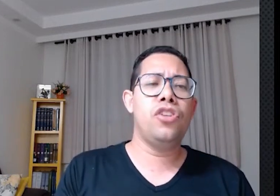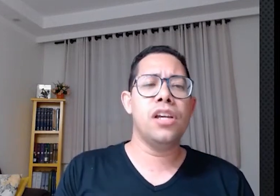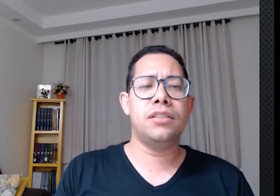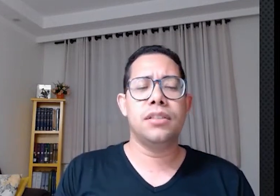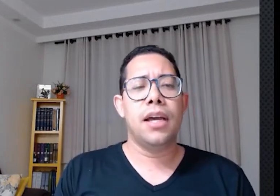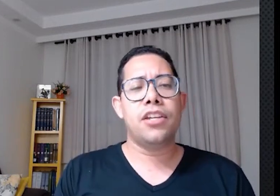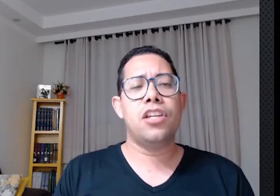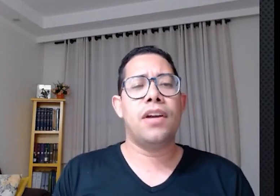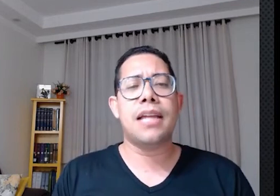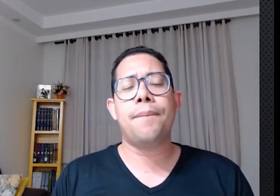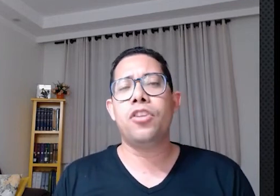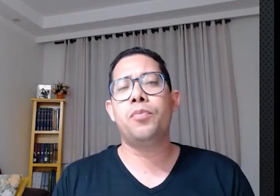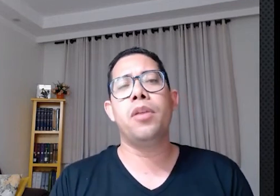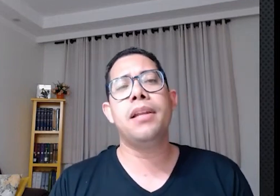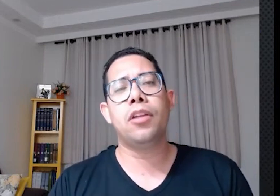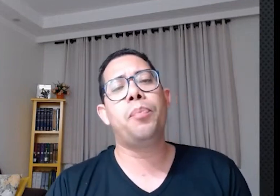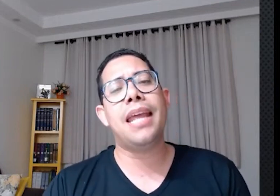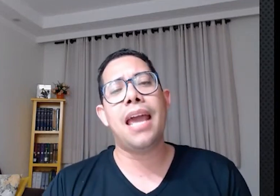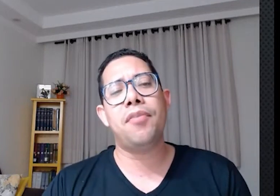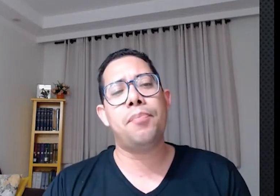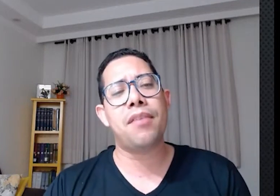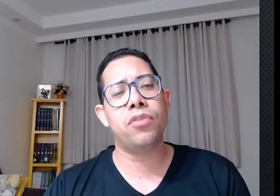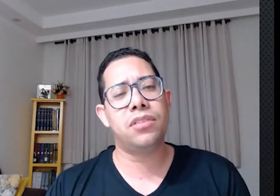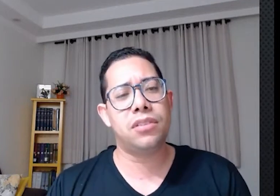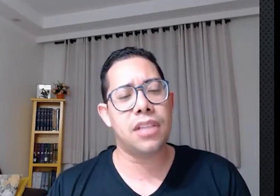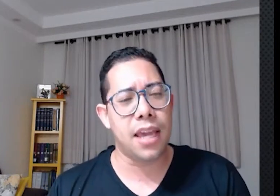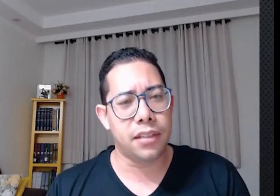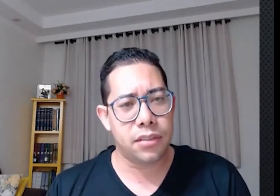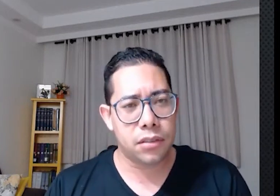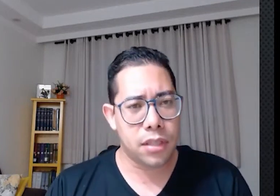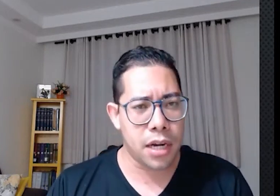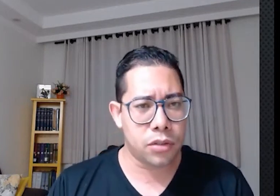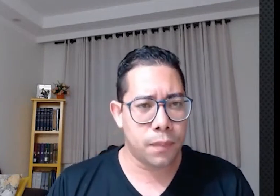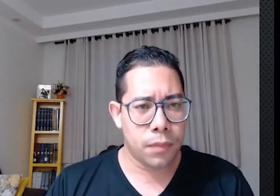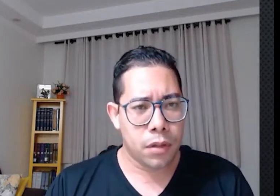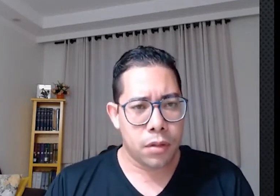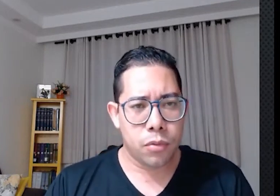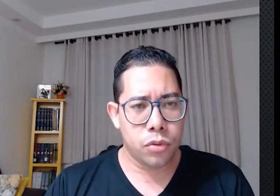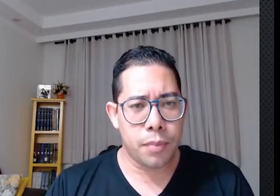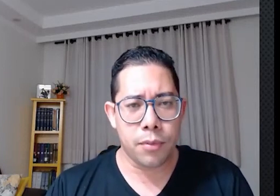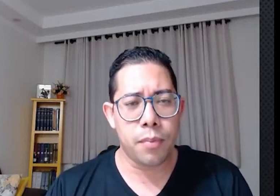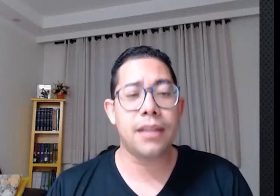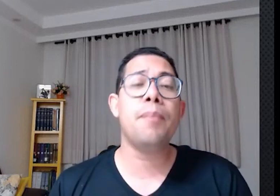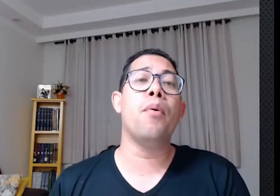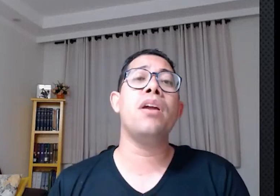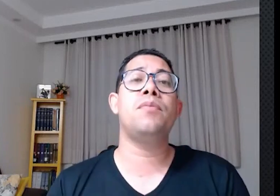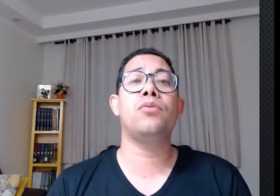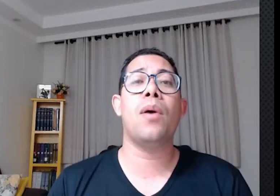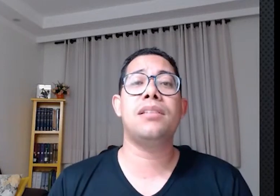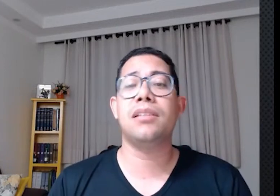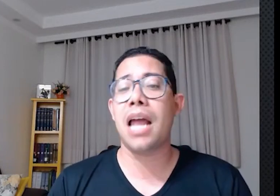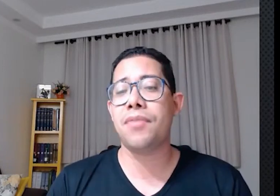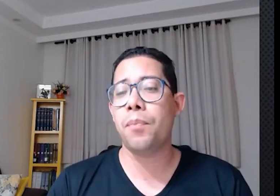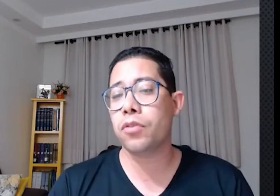os dias a gente vai estar disponibilizando o PDF para vocês, certo? Muito bem, muito bem. Depois,